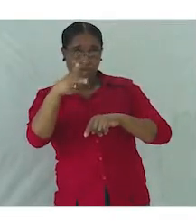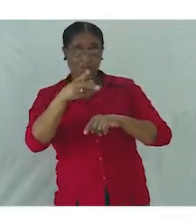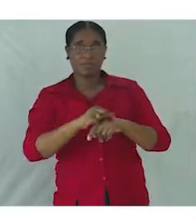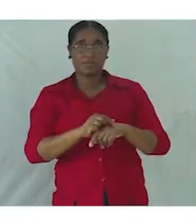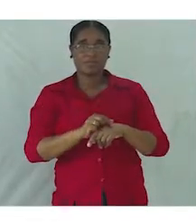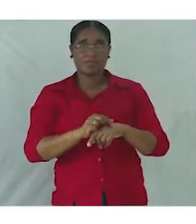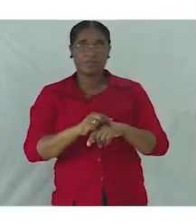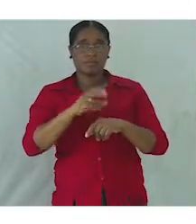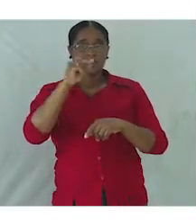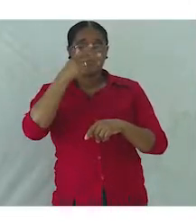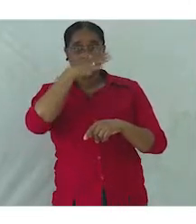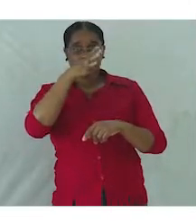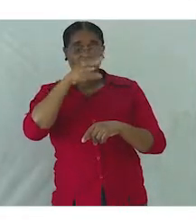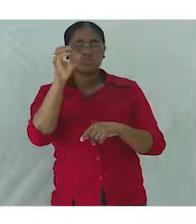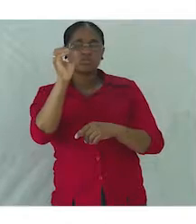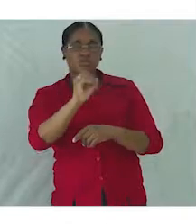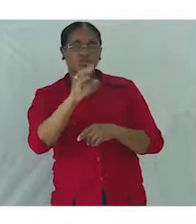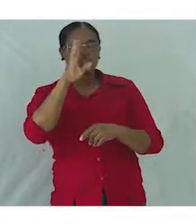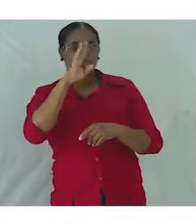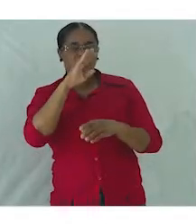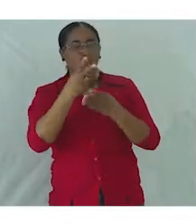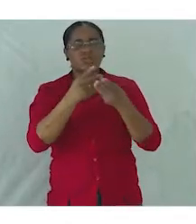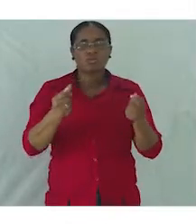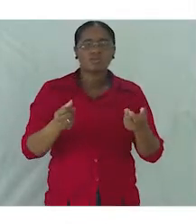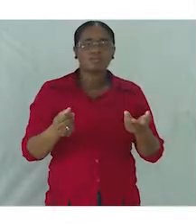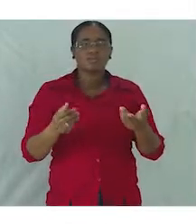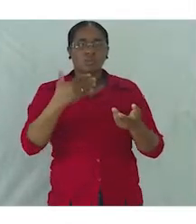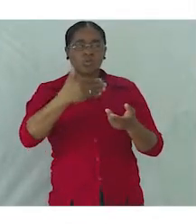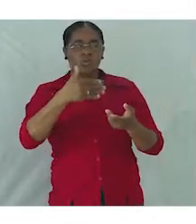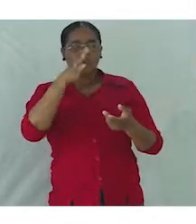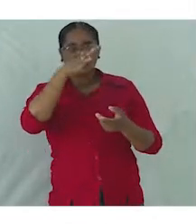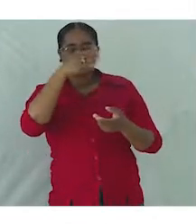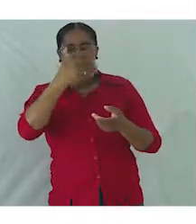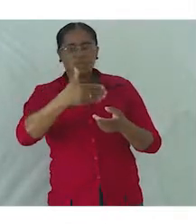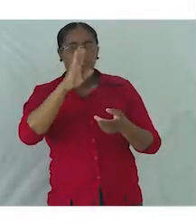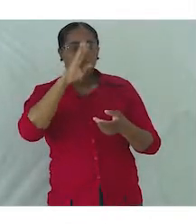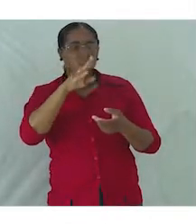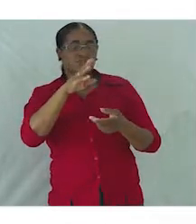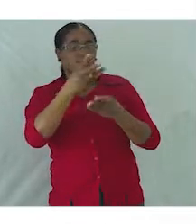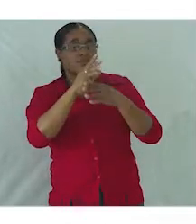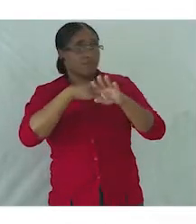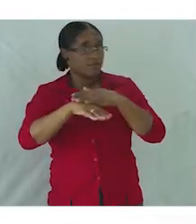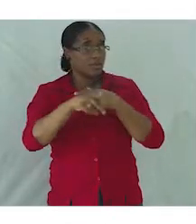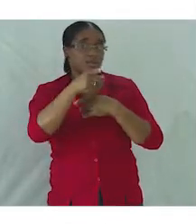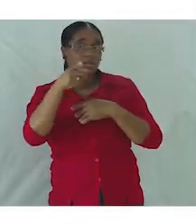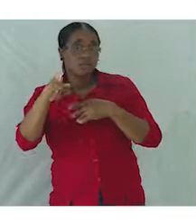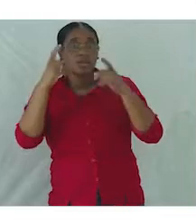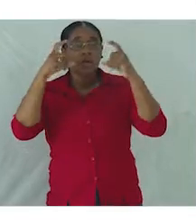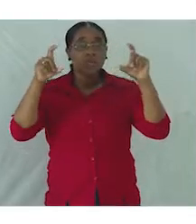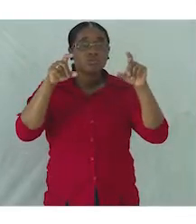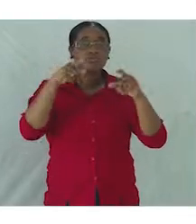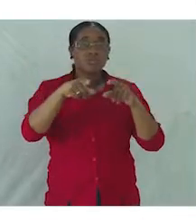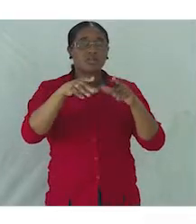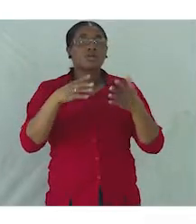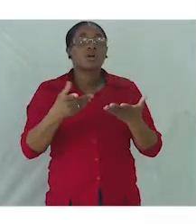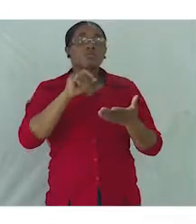Atividade número 1. Sem resolver, indica das equações que se seguem, as possíveis